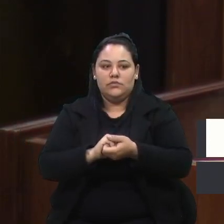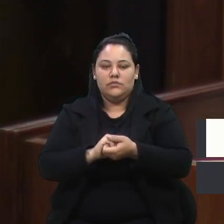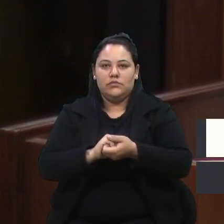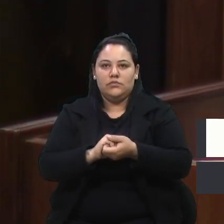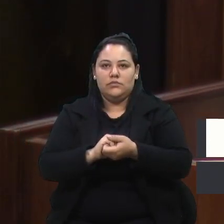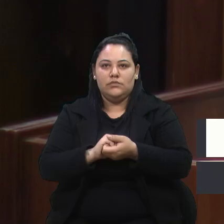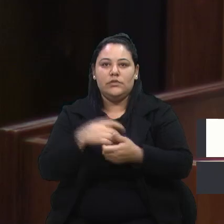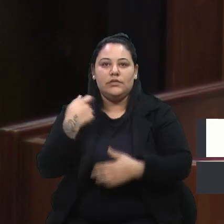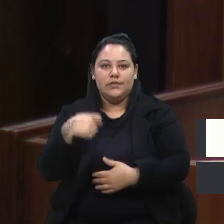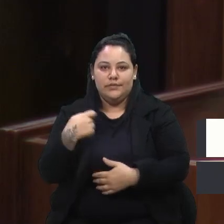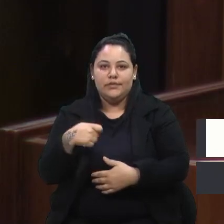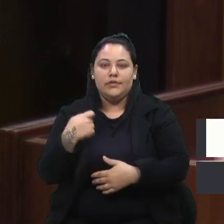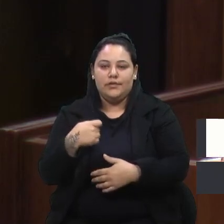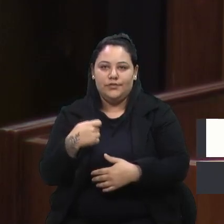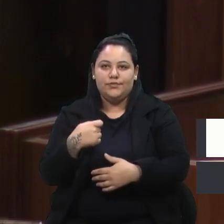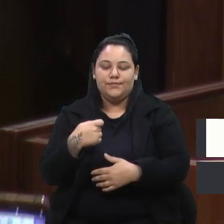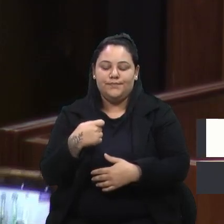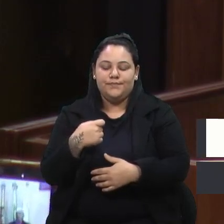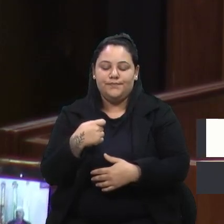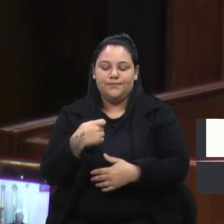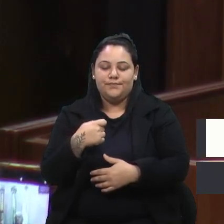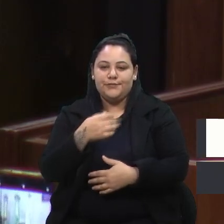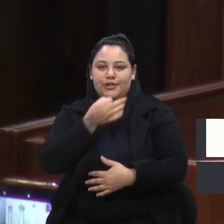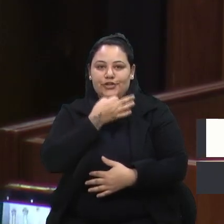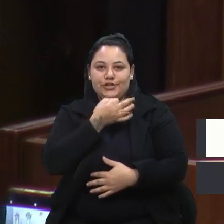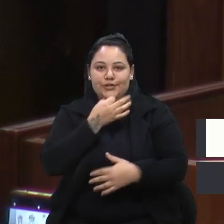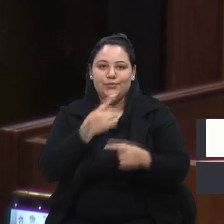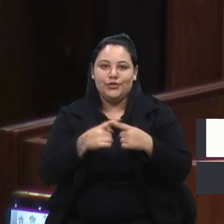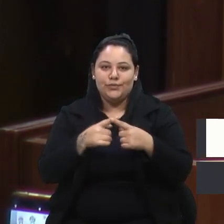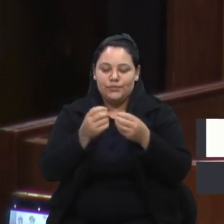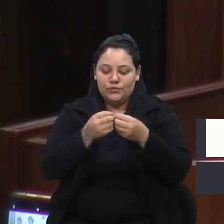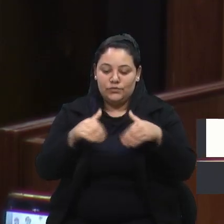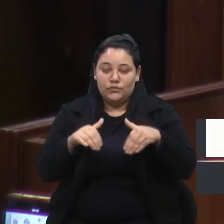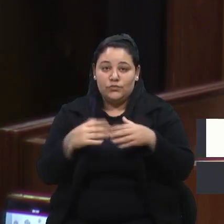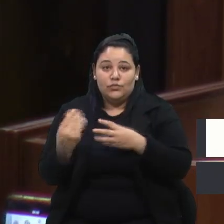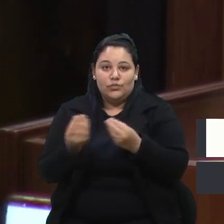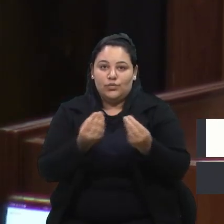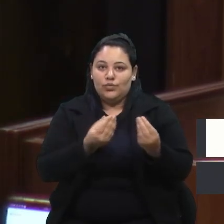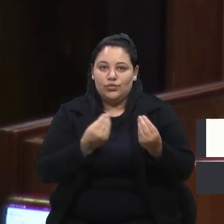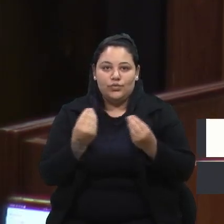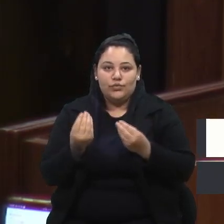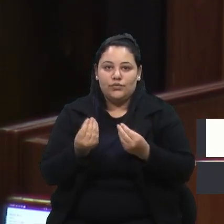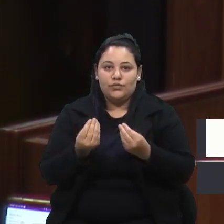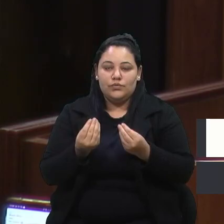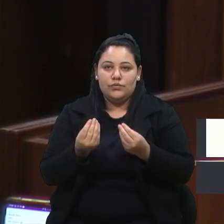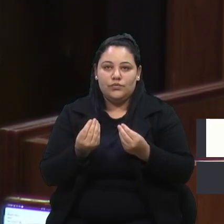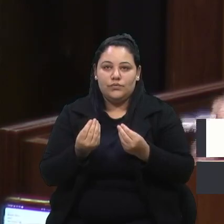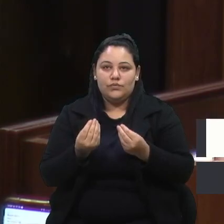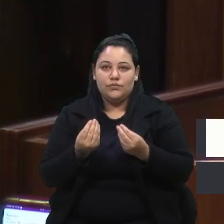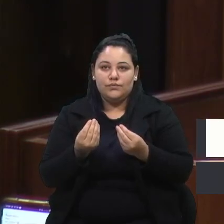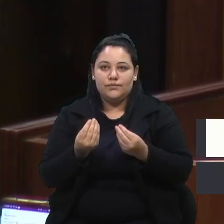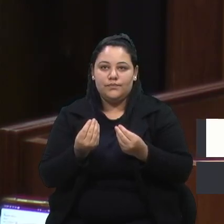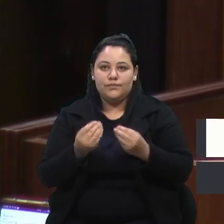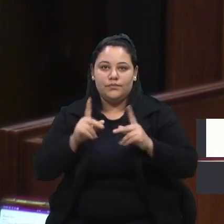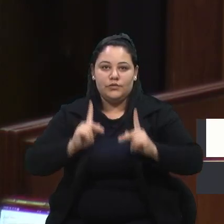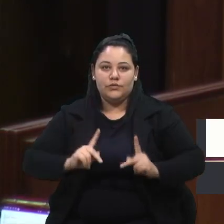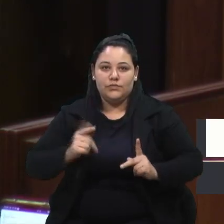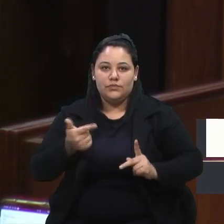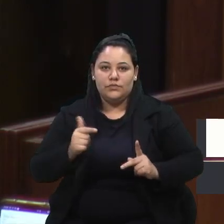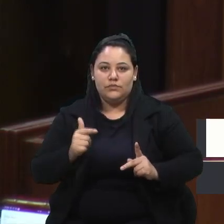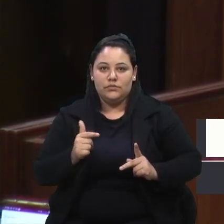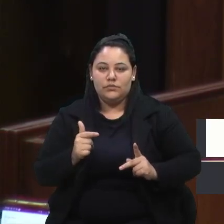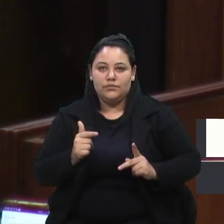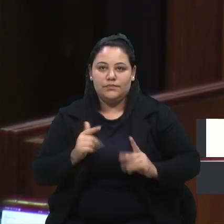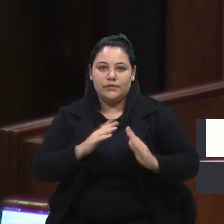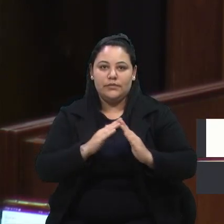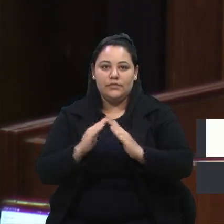cidade em torno de Caxias do Sul, muito afetada pela chuva, forte chuva, gente que está desabrigado, gente sem casa, mas